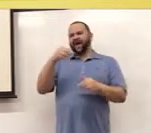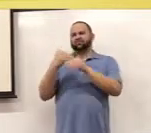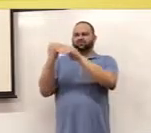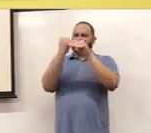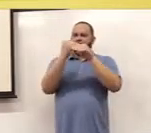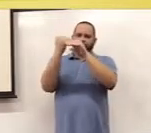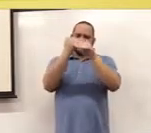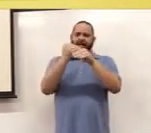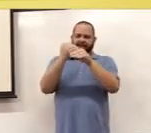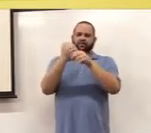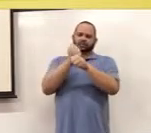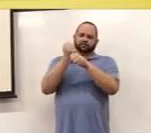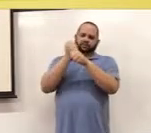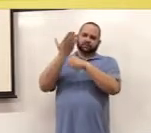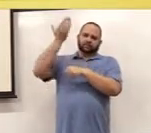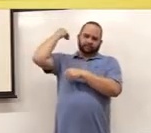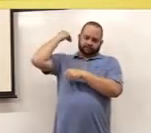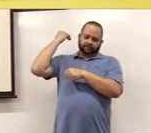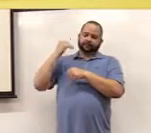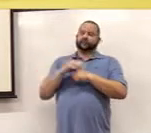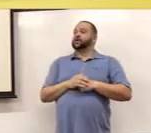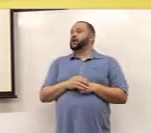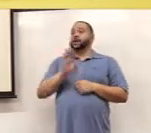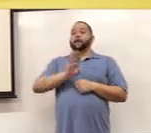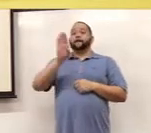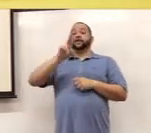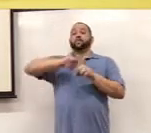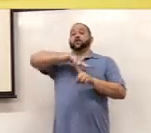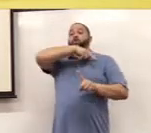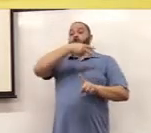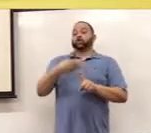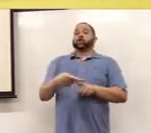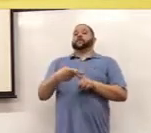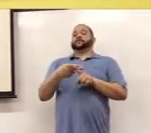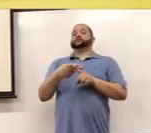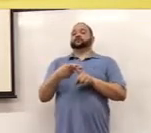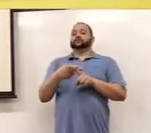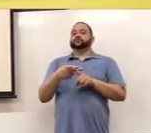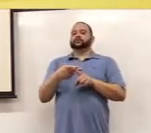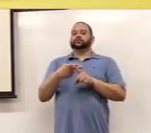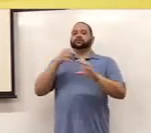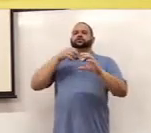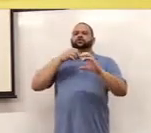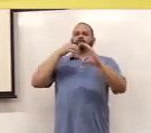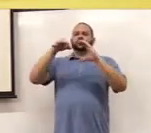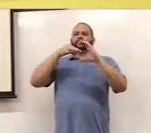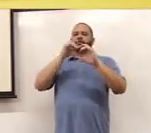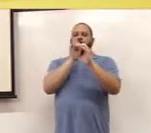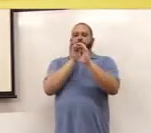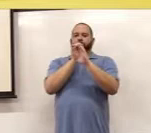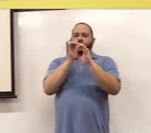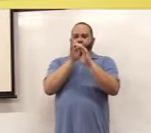padrão dessa época. O Beethoven dobra o número, principalmente de sopros. Né? Então, ao invés de ter